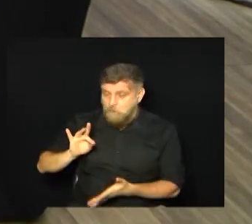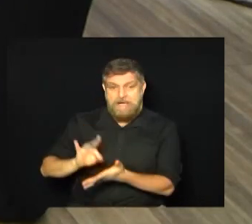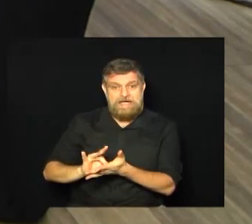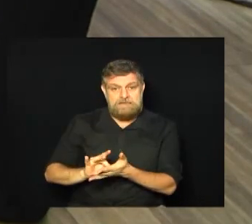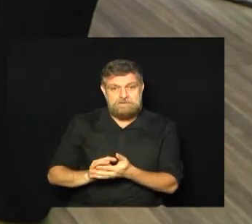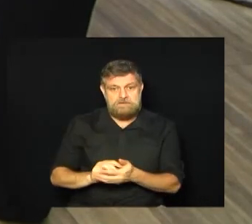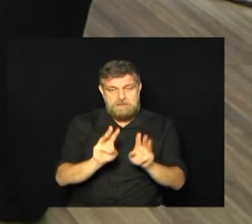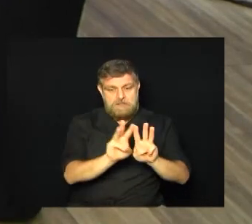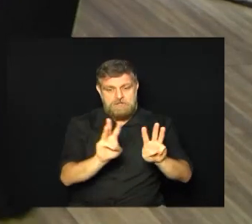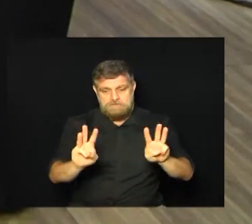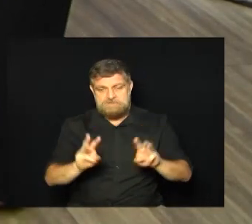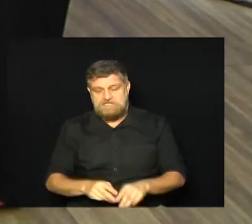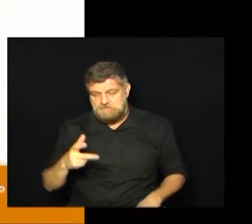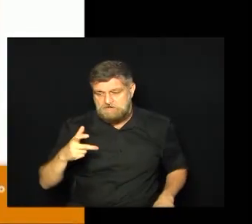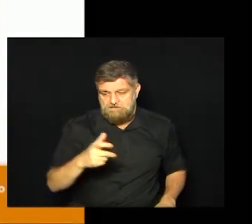site